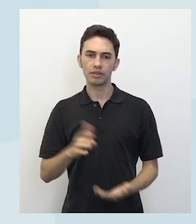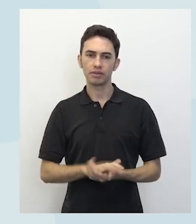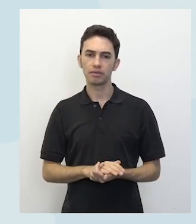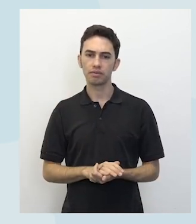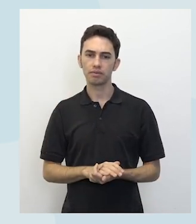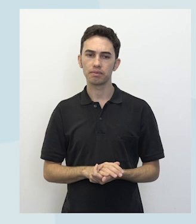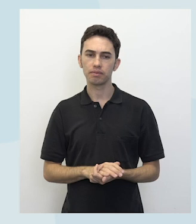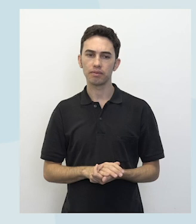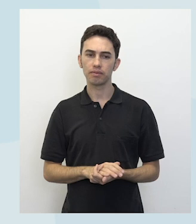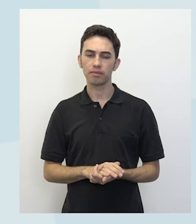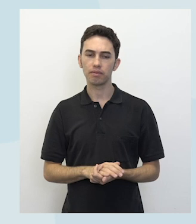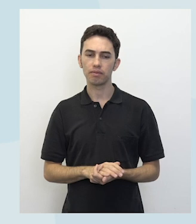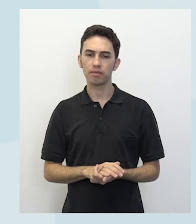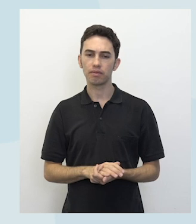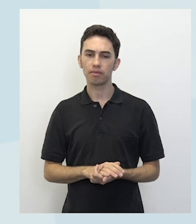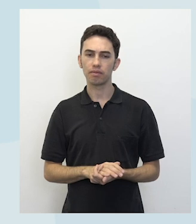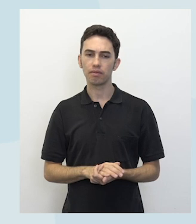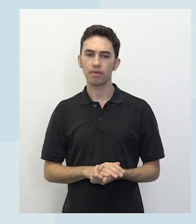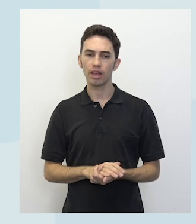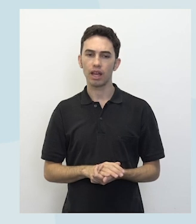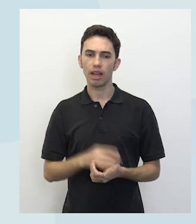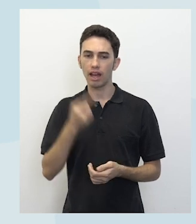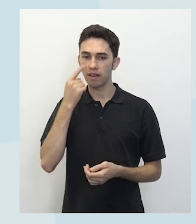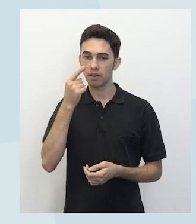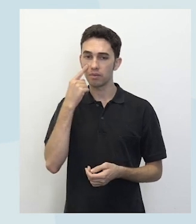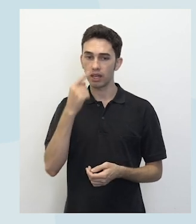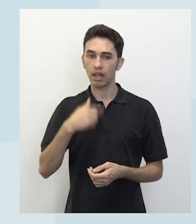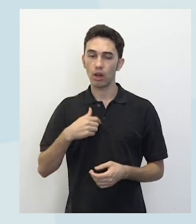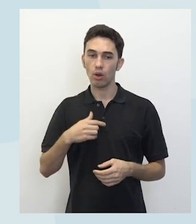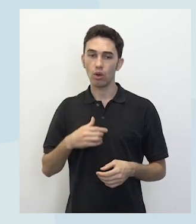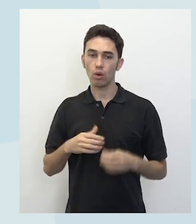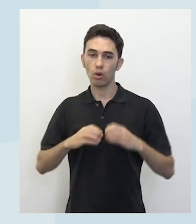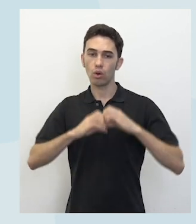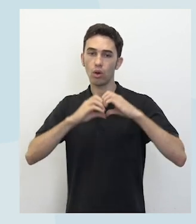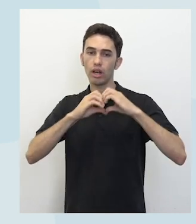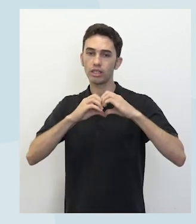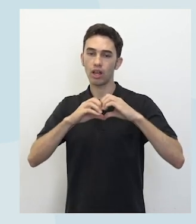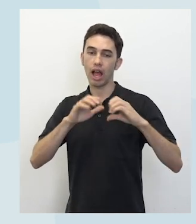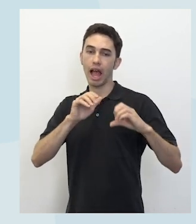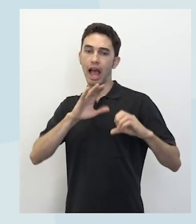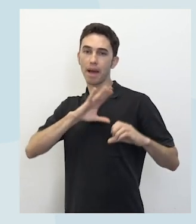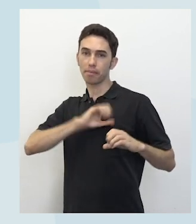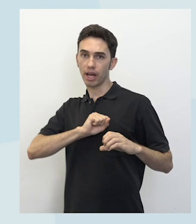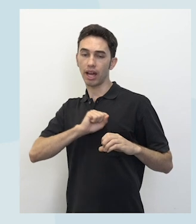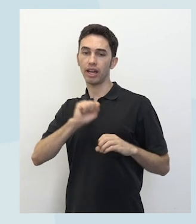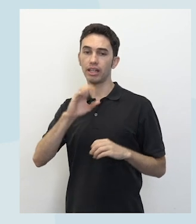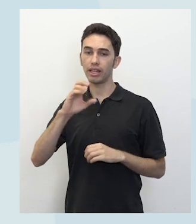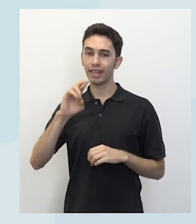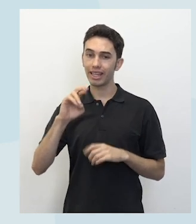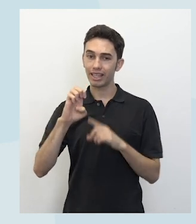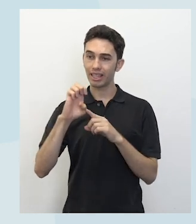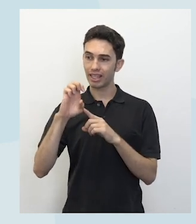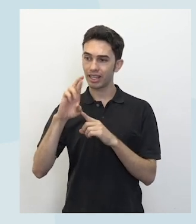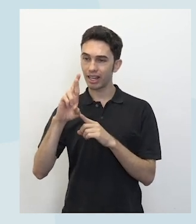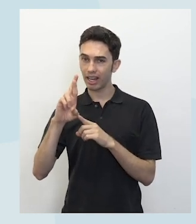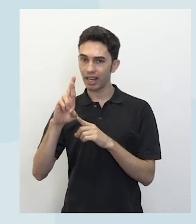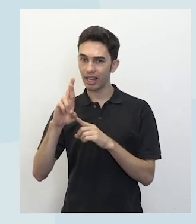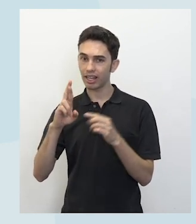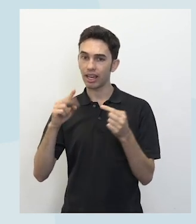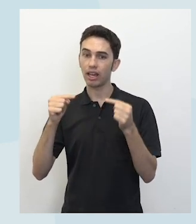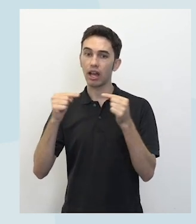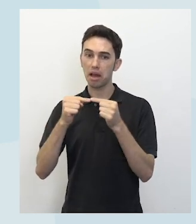Ó, e por teu coração, amar e crer. Eu tenho crer, que rima com